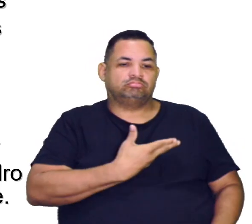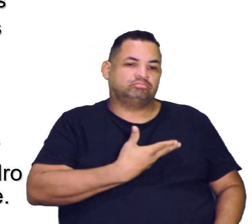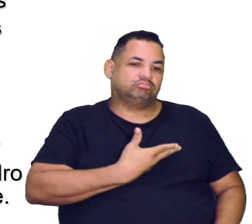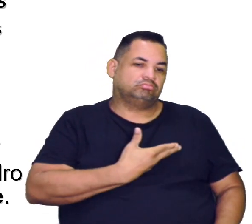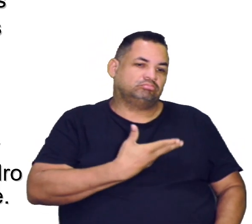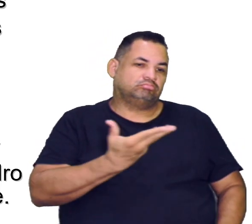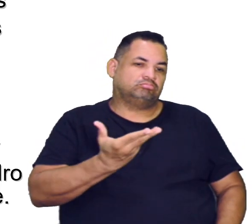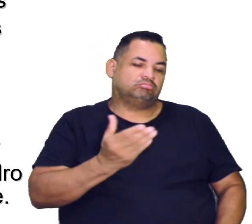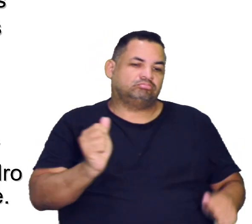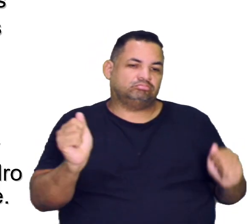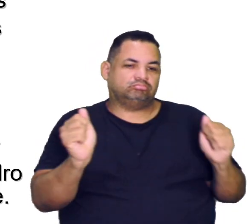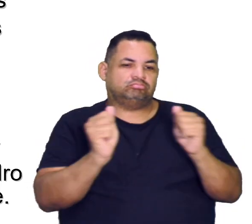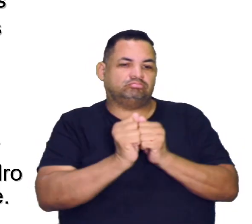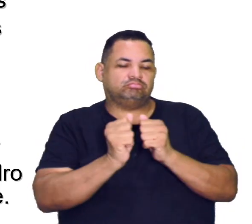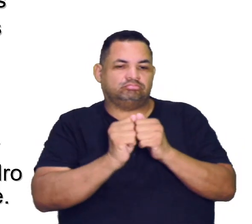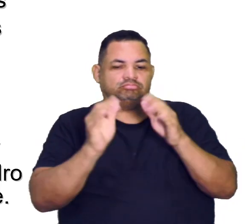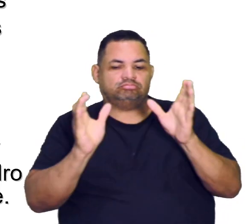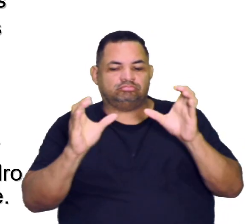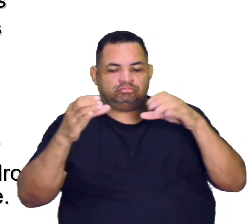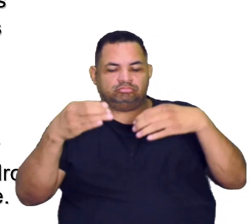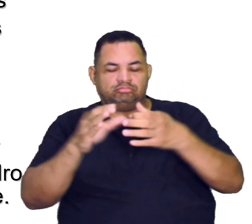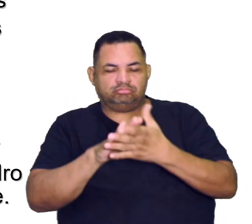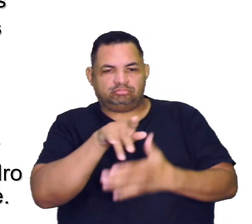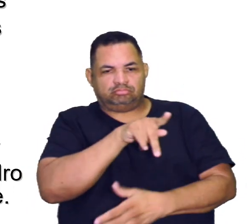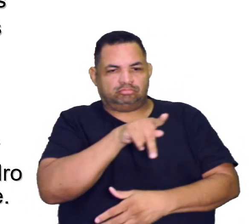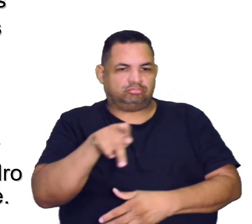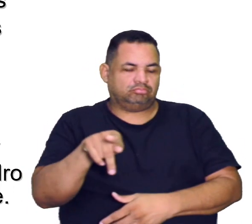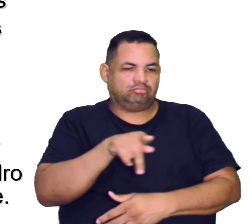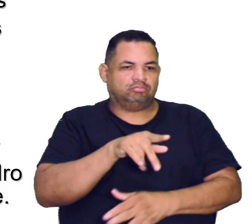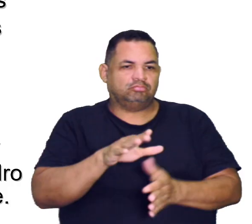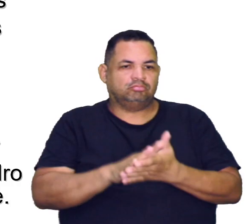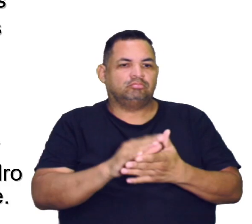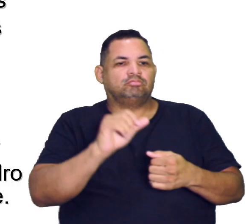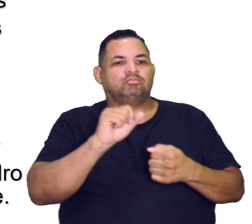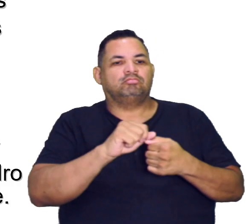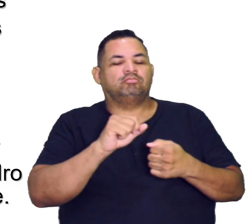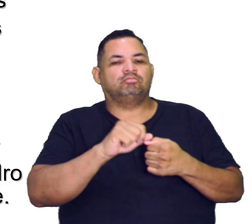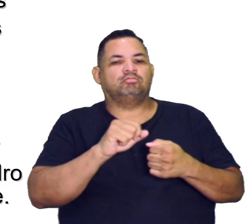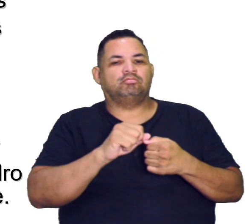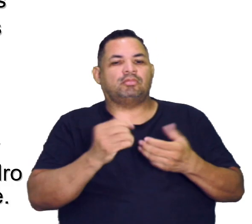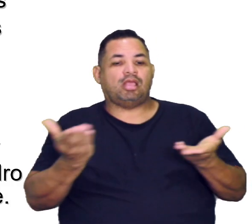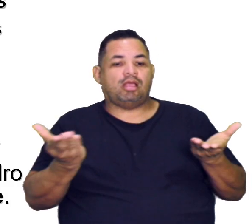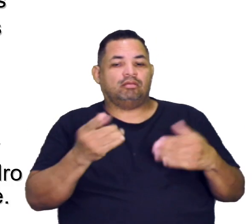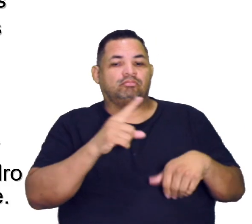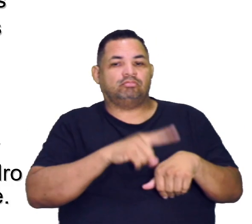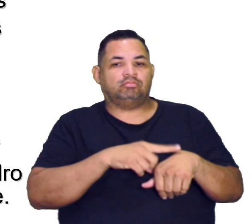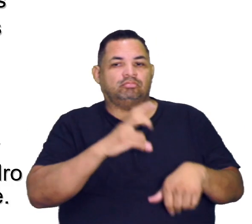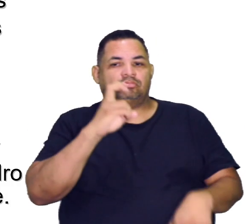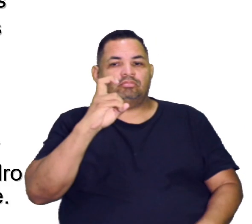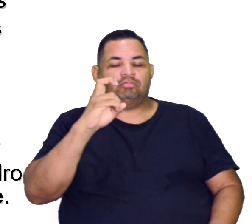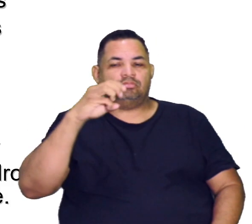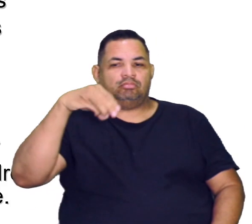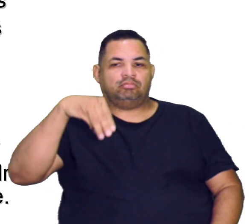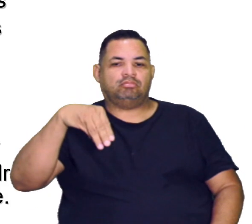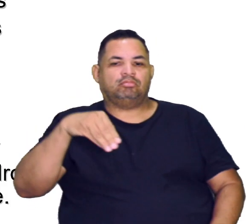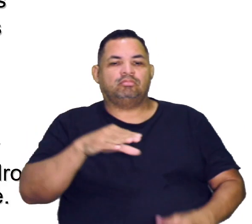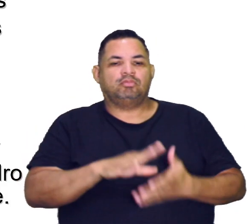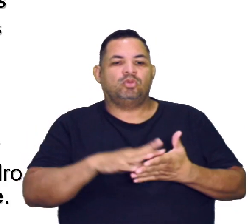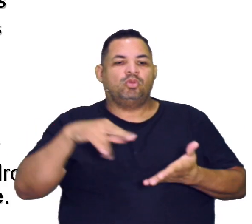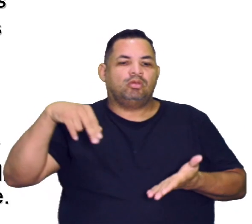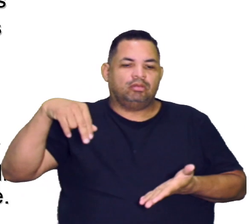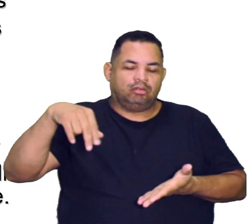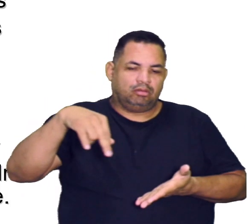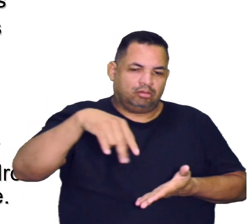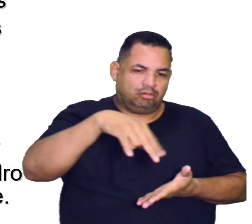sua sala, junto com o seu professor, com a sua professora, e vocês vão realizar agora, 5 minutinhos. Ou uma caminhada